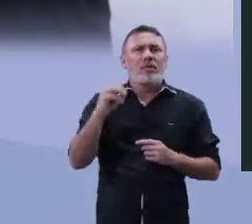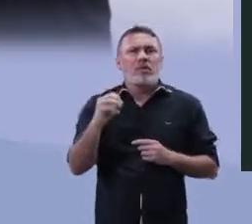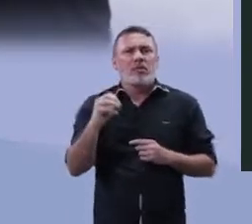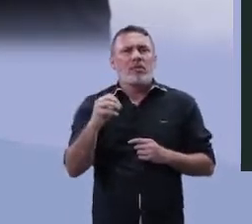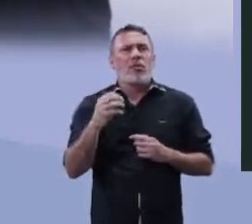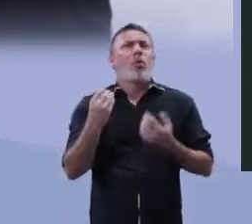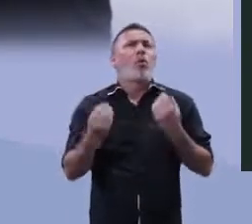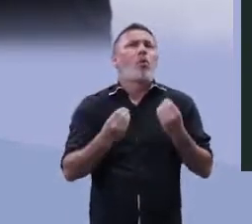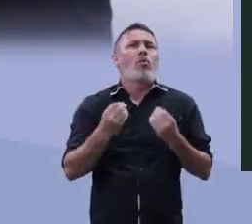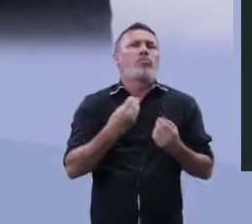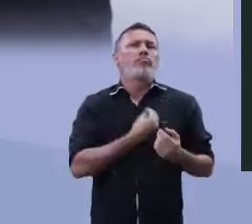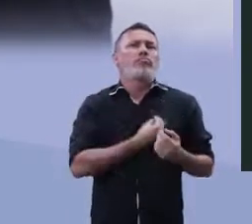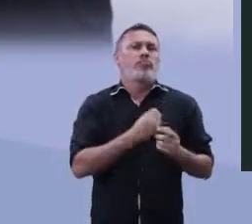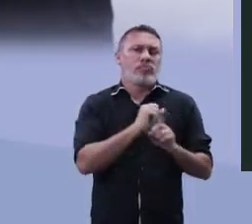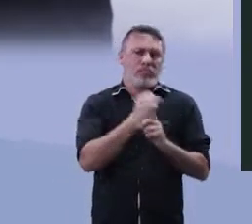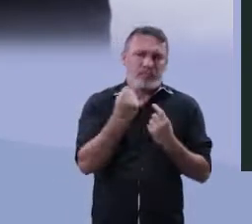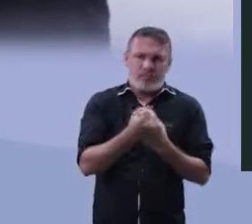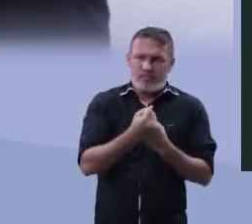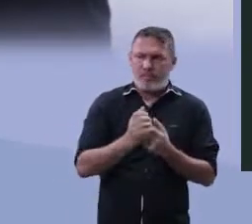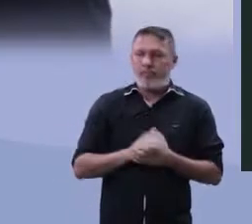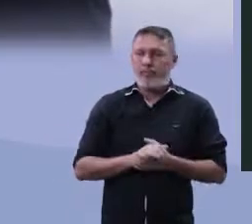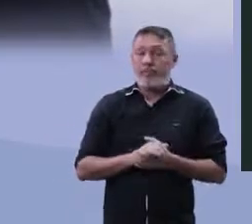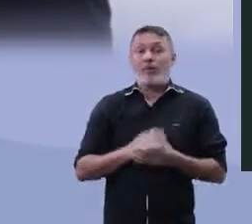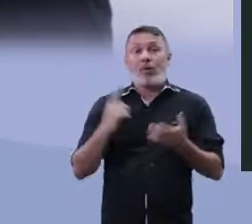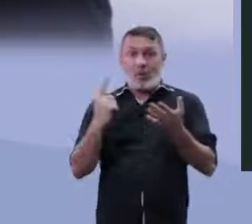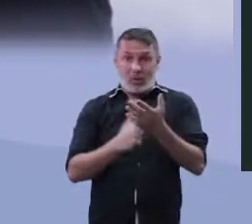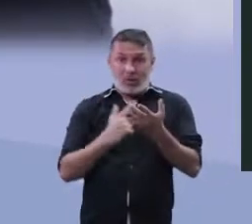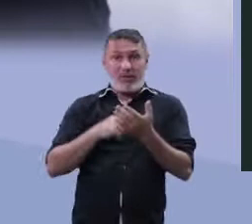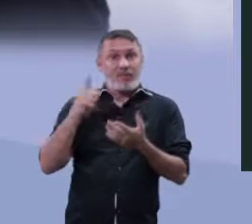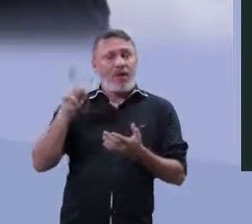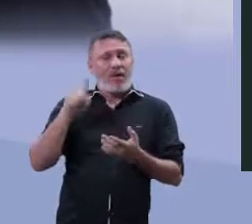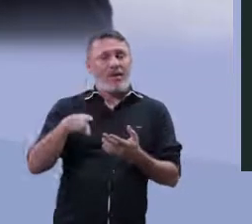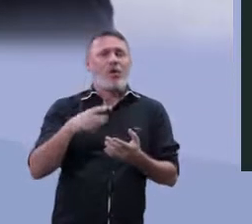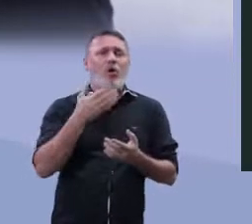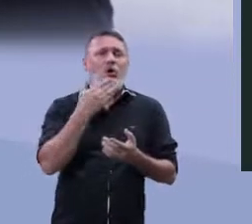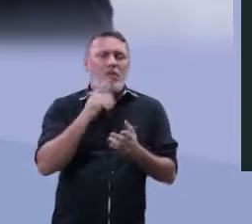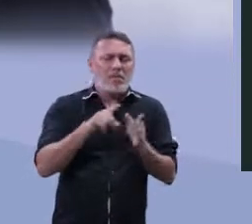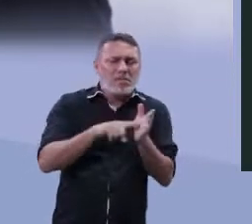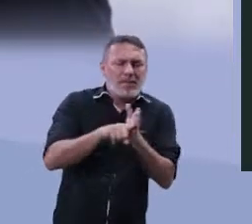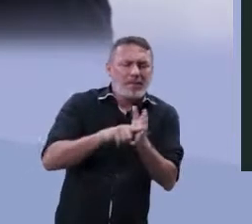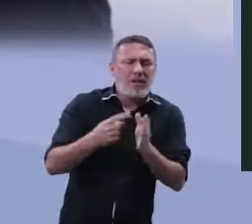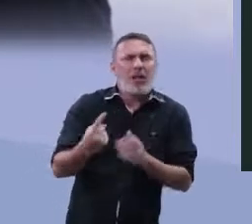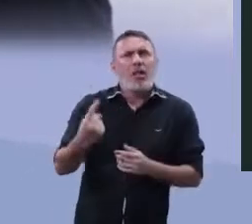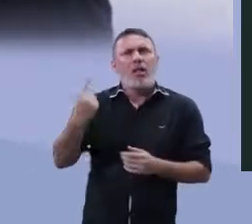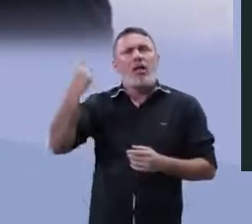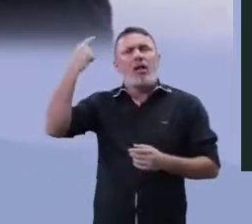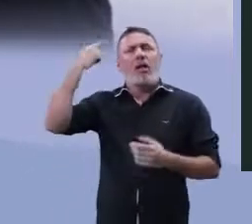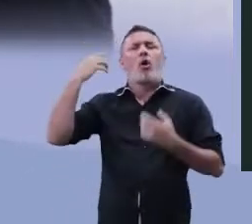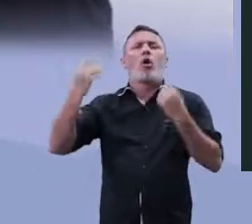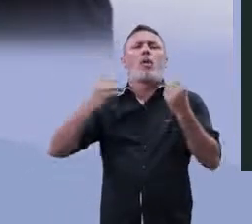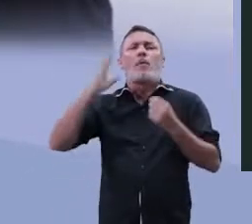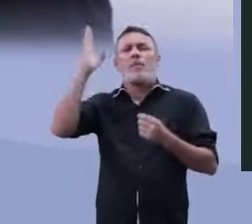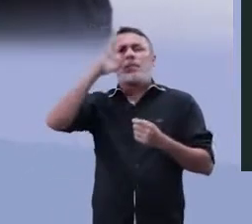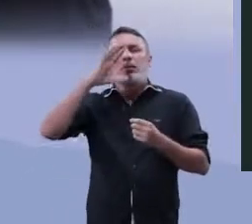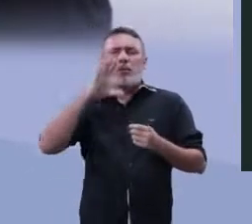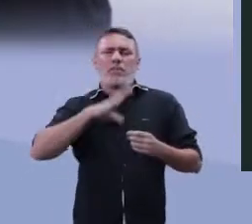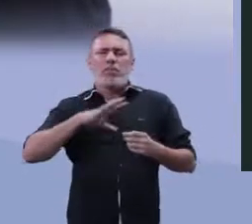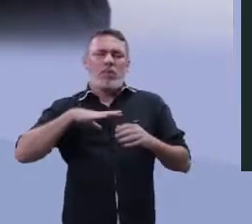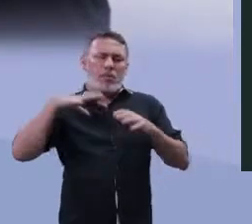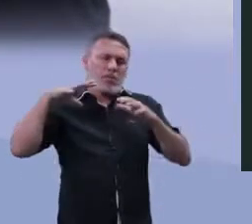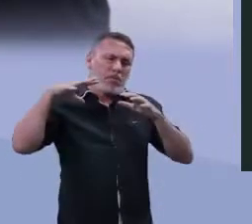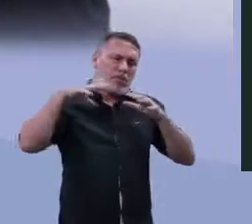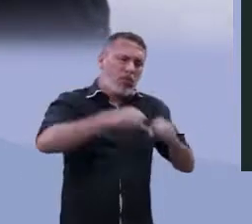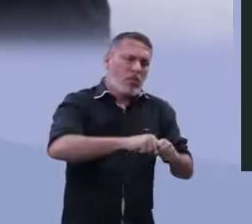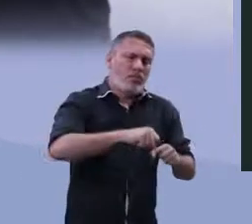o livro vai ser publicado em 1936, e as raízes ele volta lá atrás, né, no processo de colonização